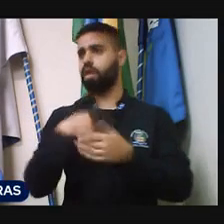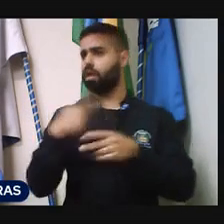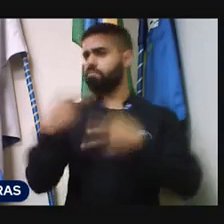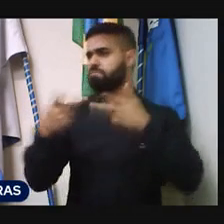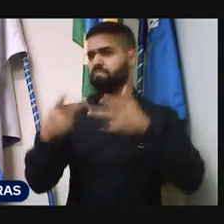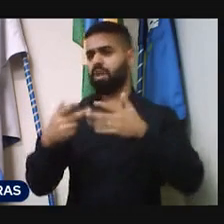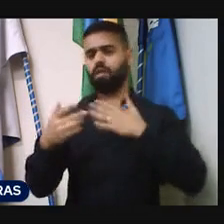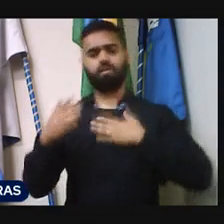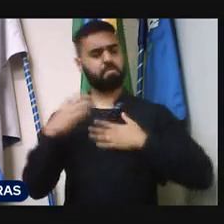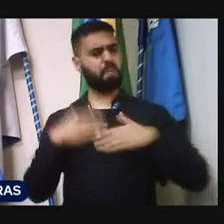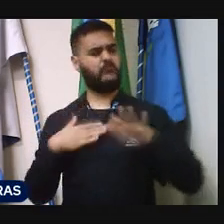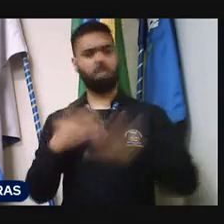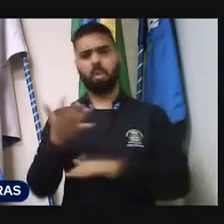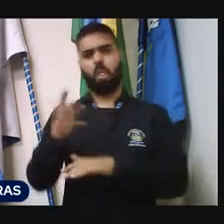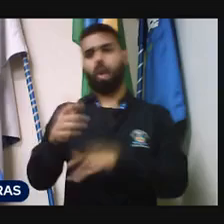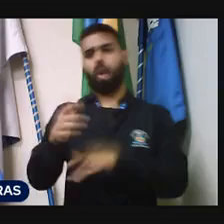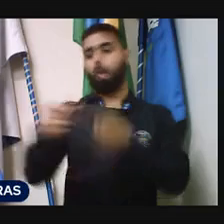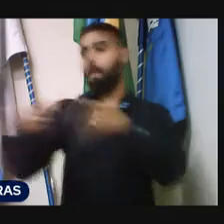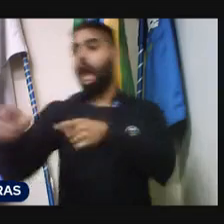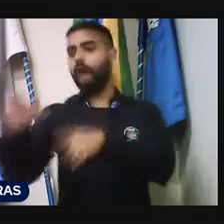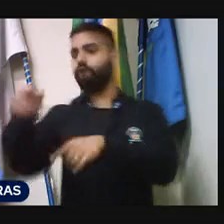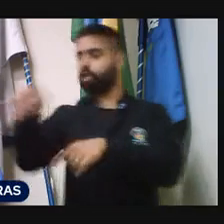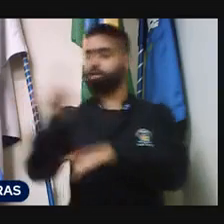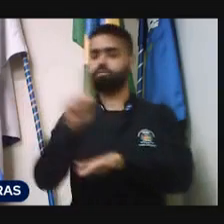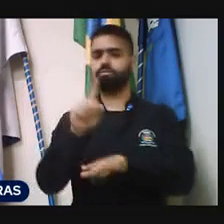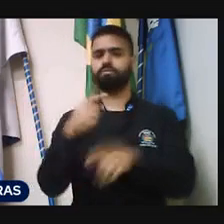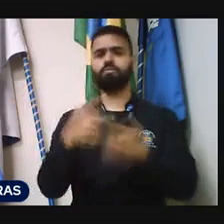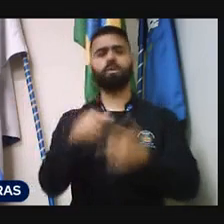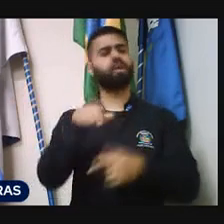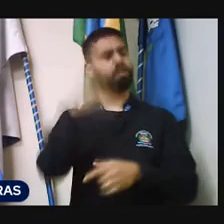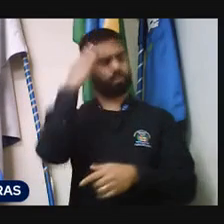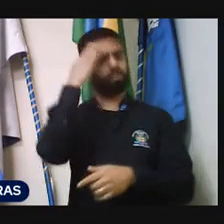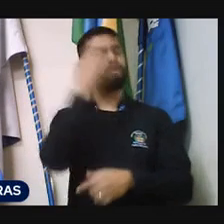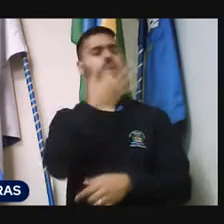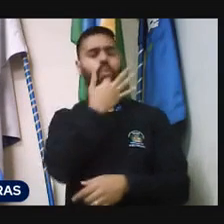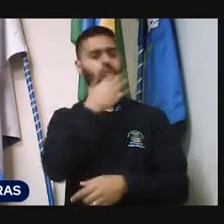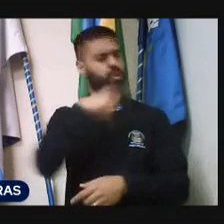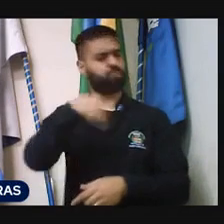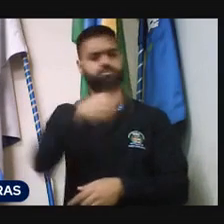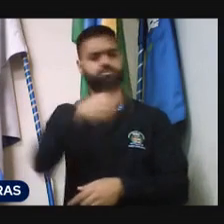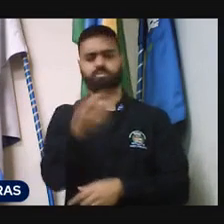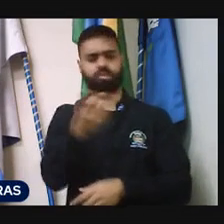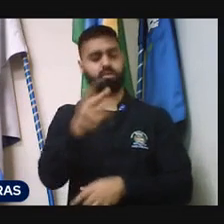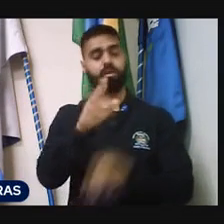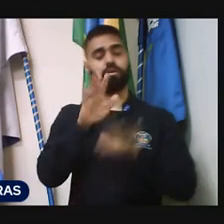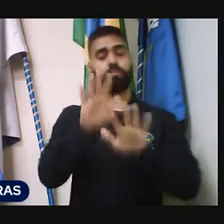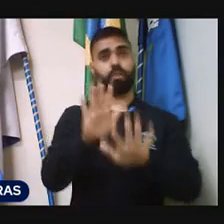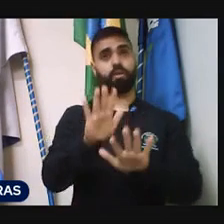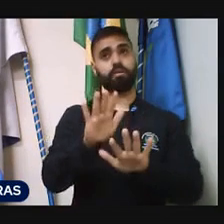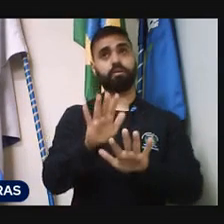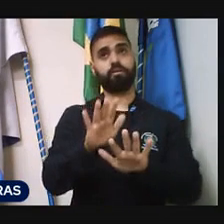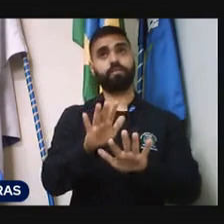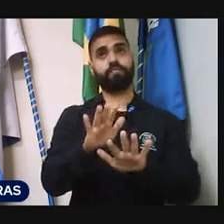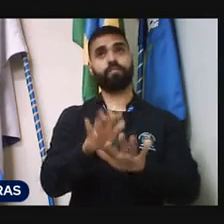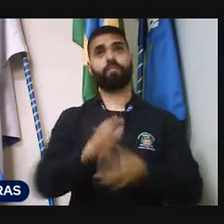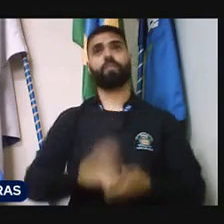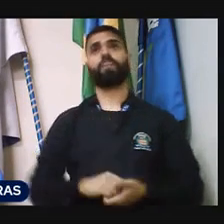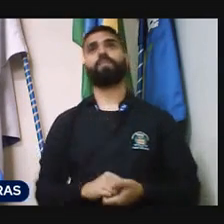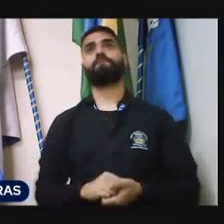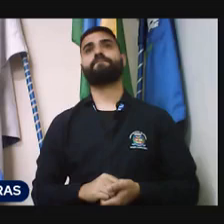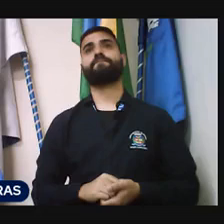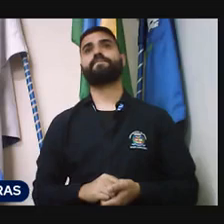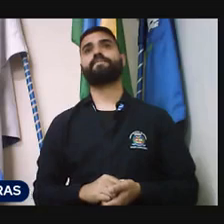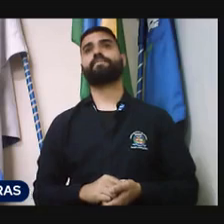sem querer atingir pessoalmente vocês que você conheço da idoneidade de todos vocês porém a gente está no estado